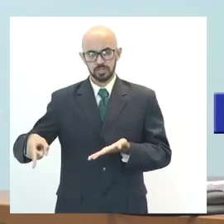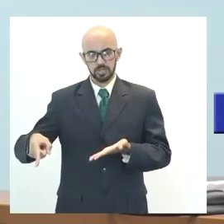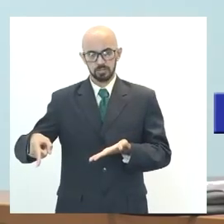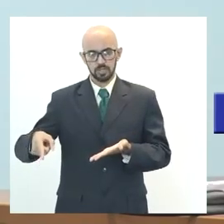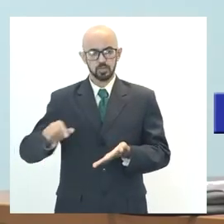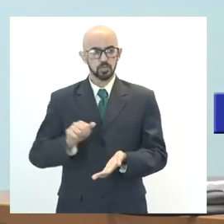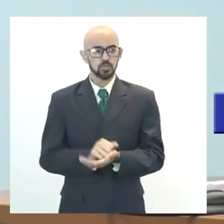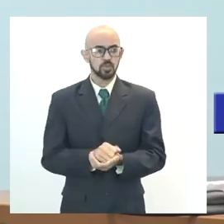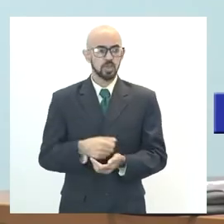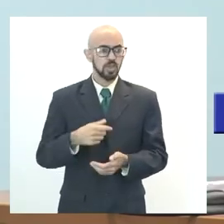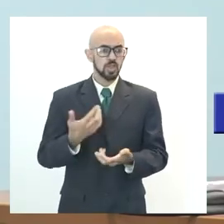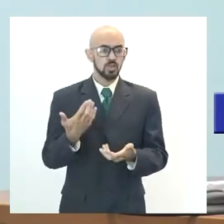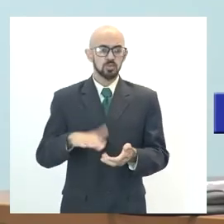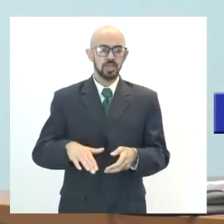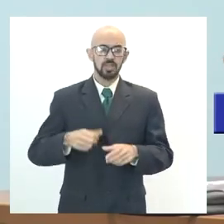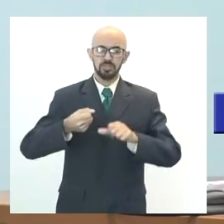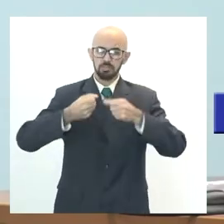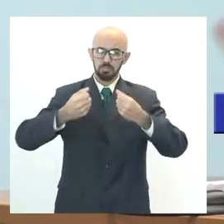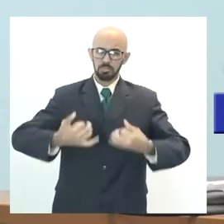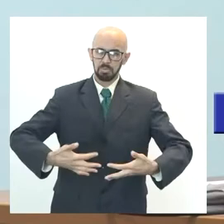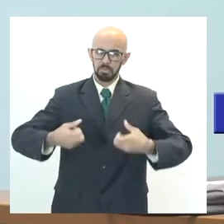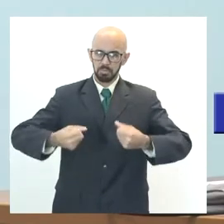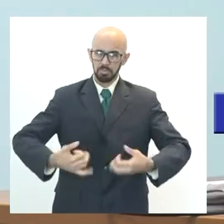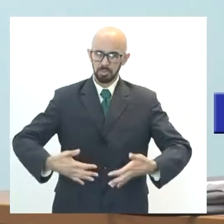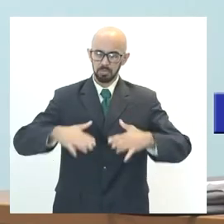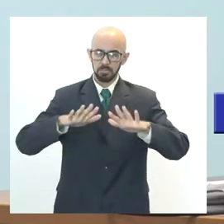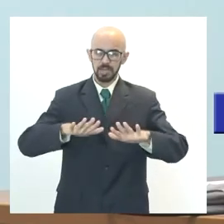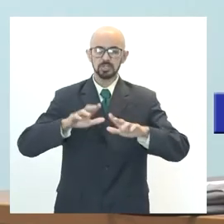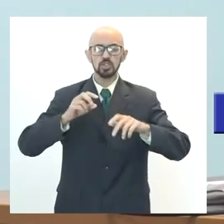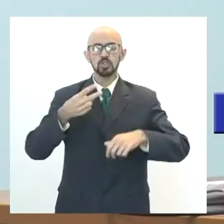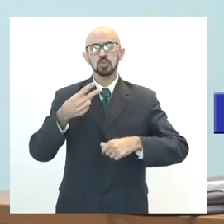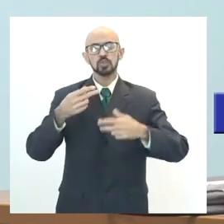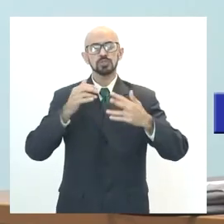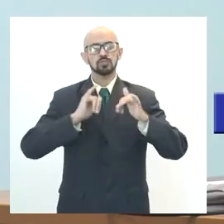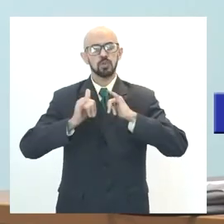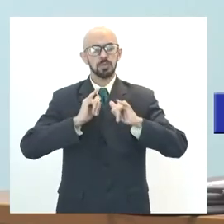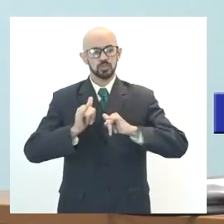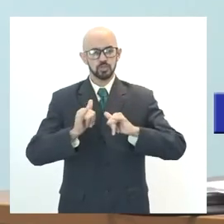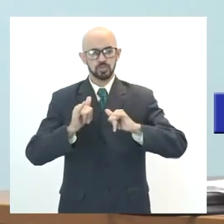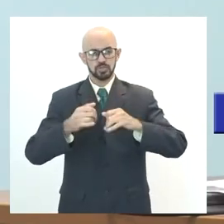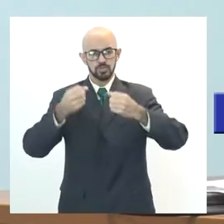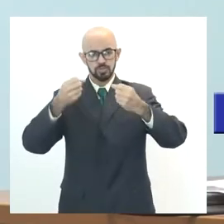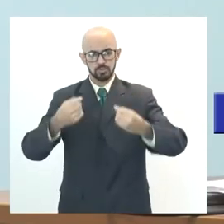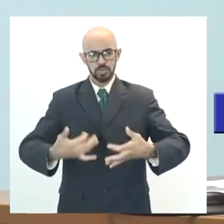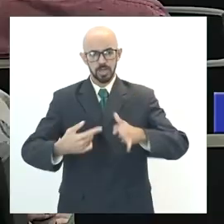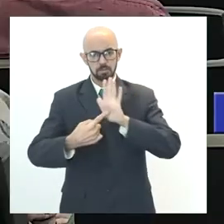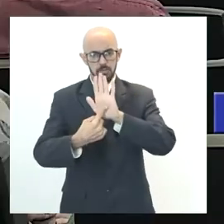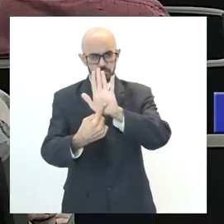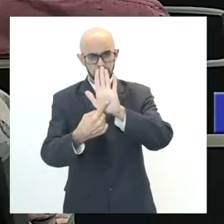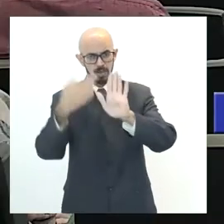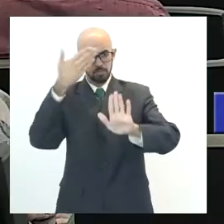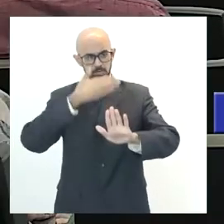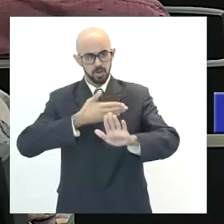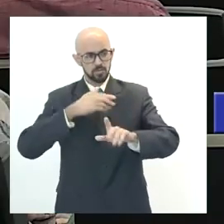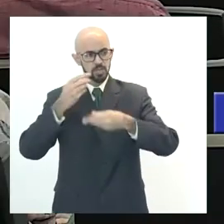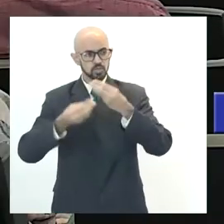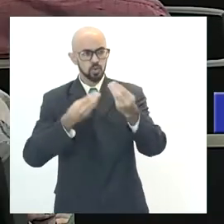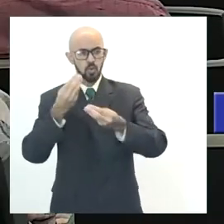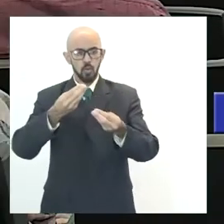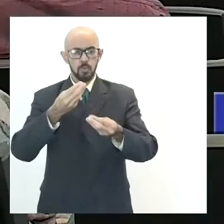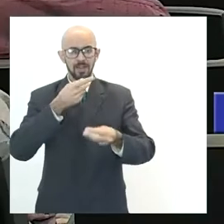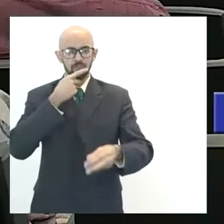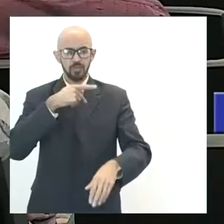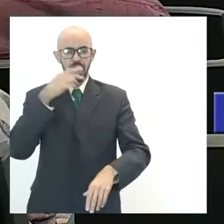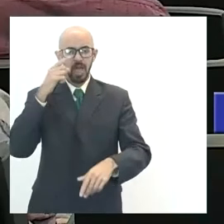dados Deputado eu não vou me estender muito mas vou pegar só dois dados aqui para dizer o seguinte para mostrar como é falacioso ela